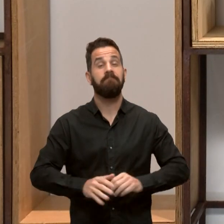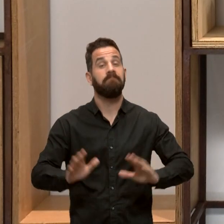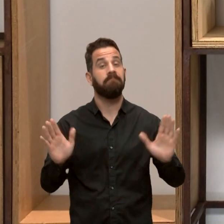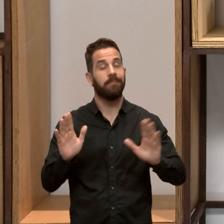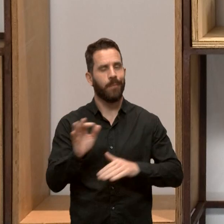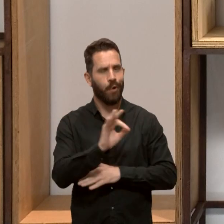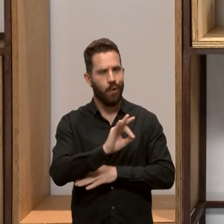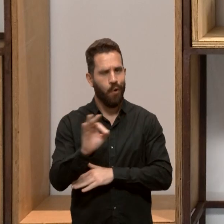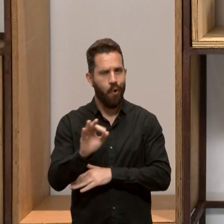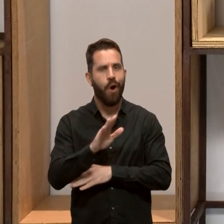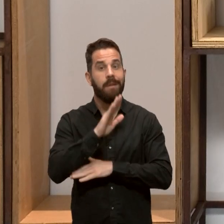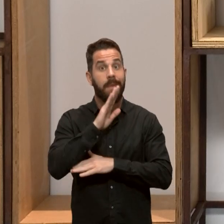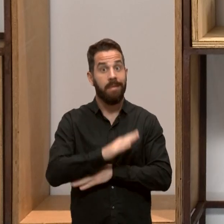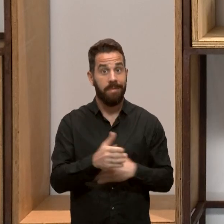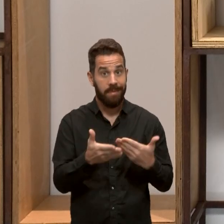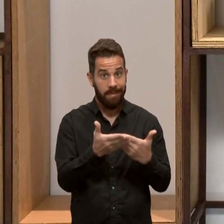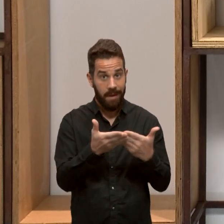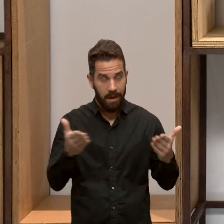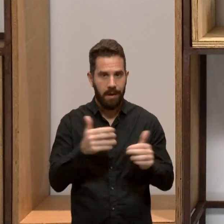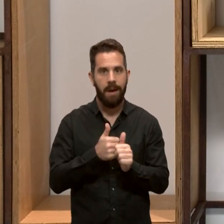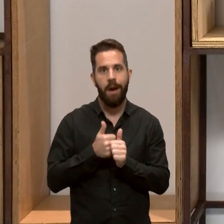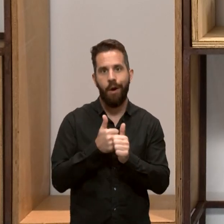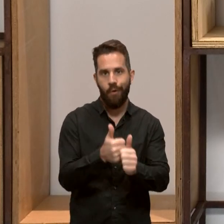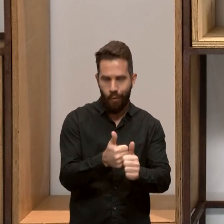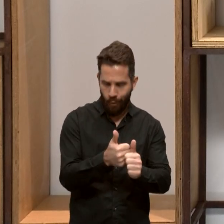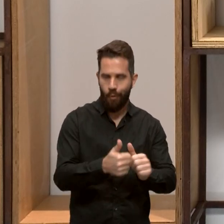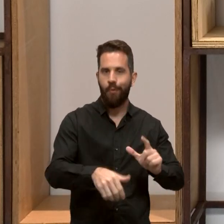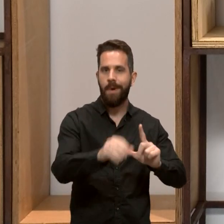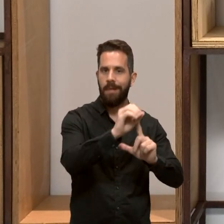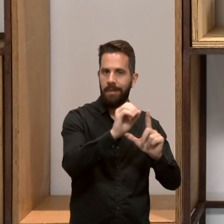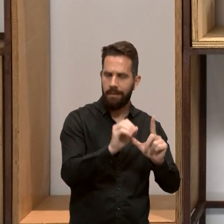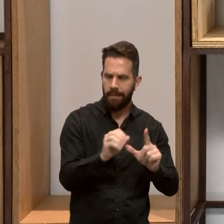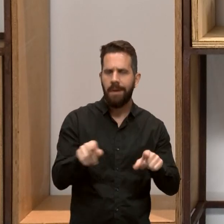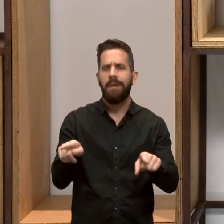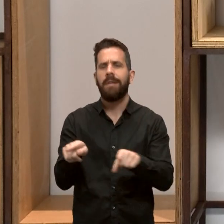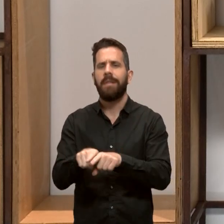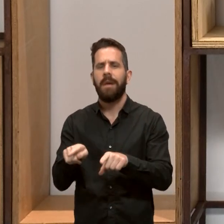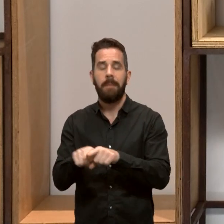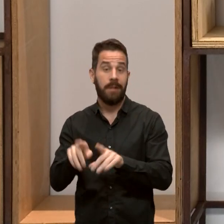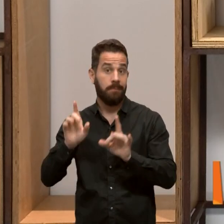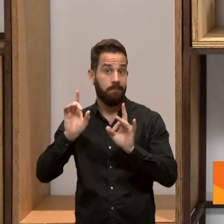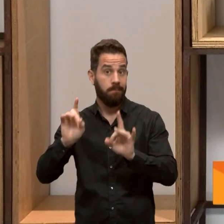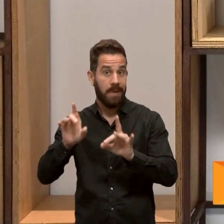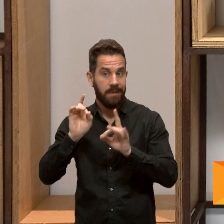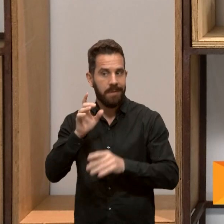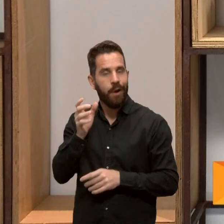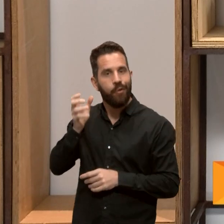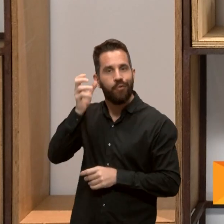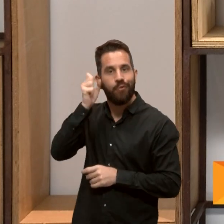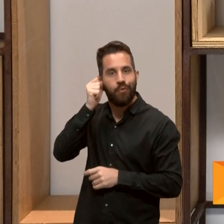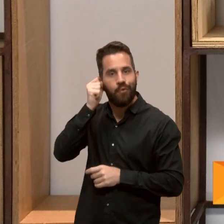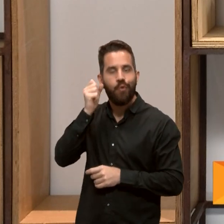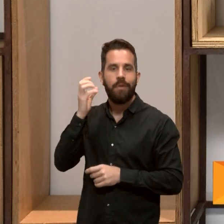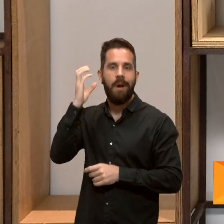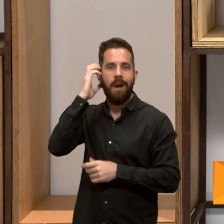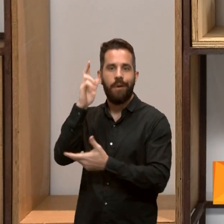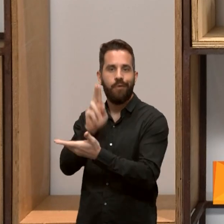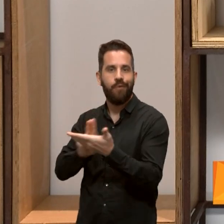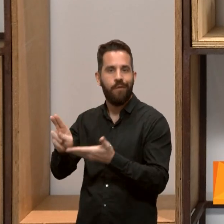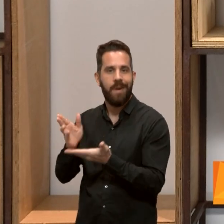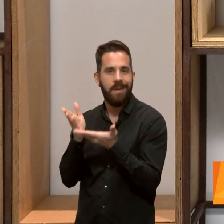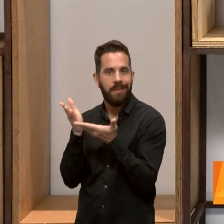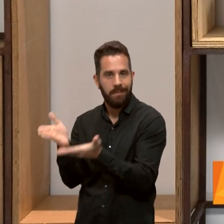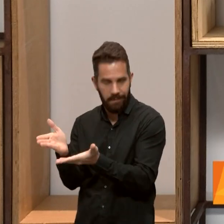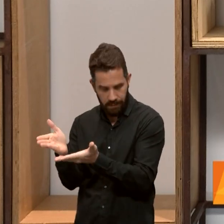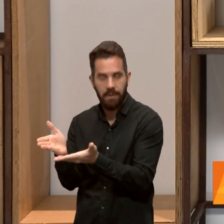Olá, ótima tarde para você que acompanha a gente na TV e um oi especial para os ouvintes da Rádio Universitária